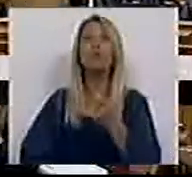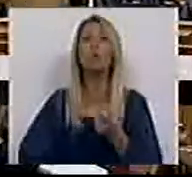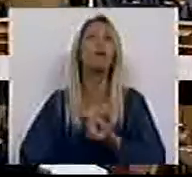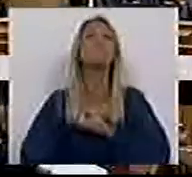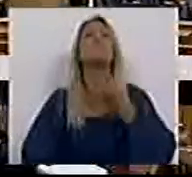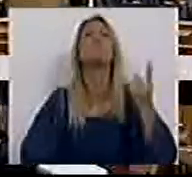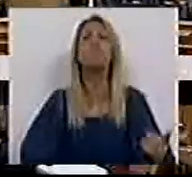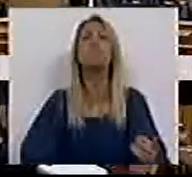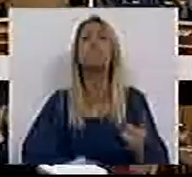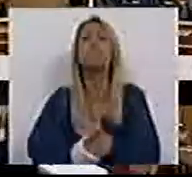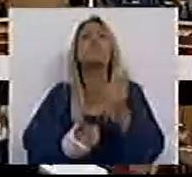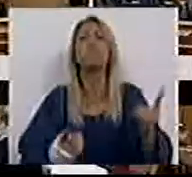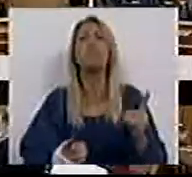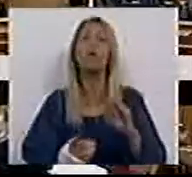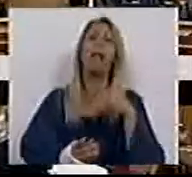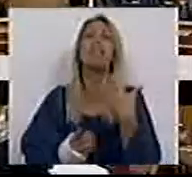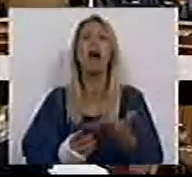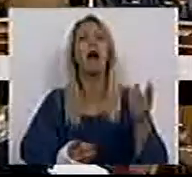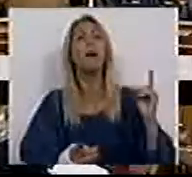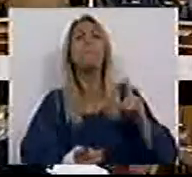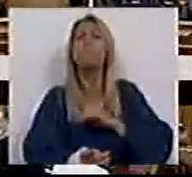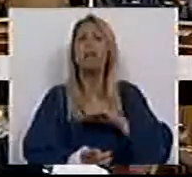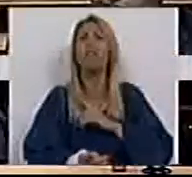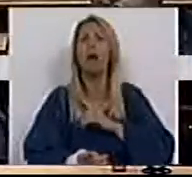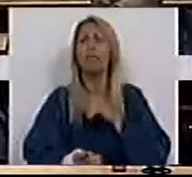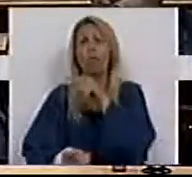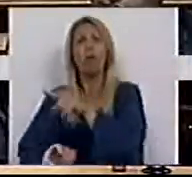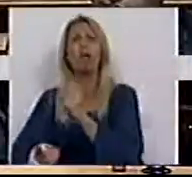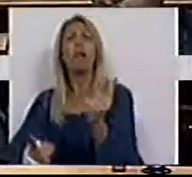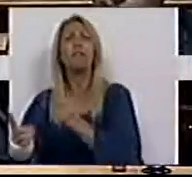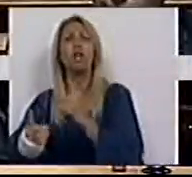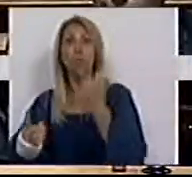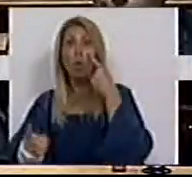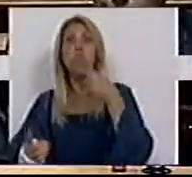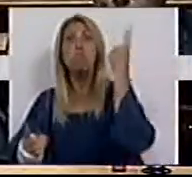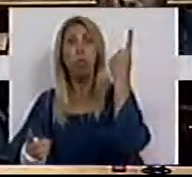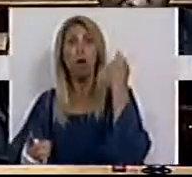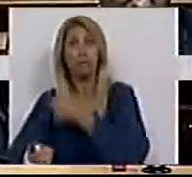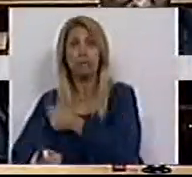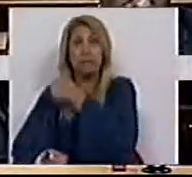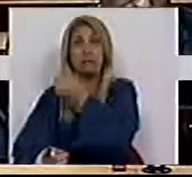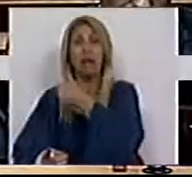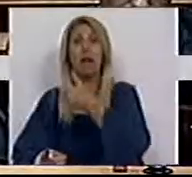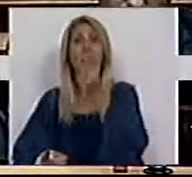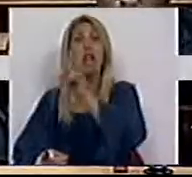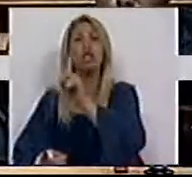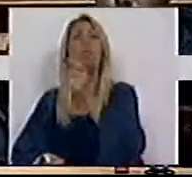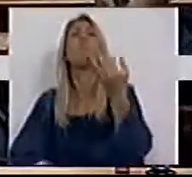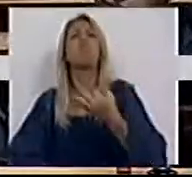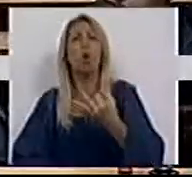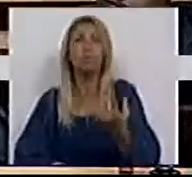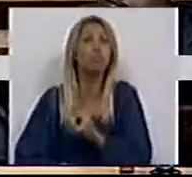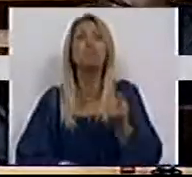que vão entregar a privados a concessão dos transportes públicos urbanos de Lisboa e Porto? Porque o Bloco de Esquerda tem argumentos e